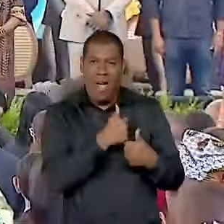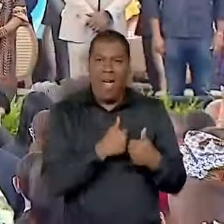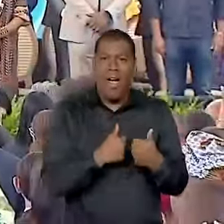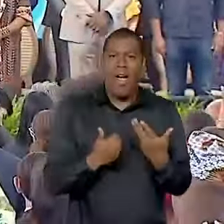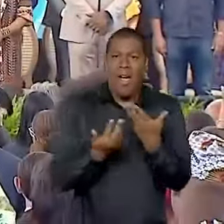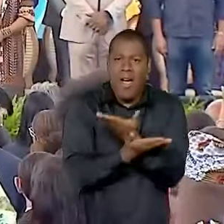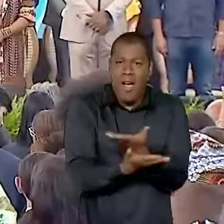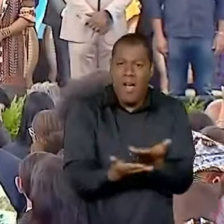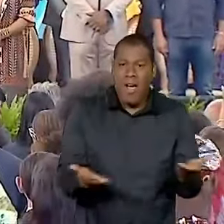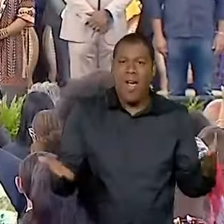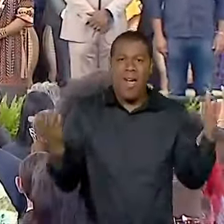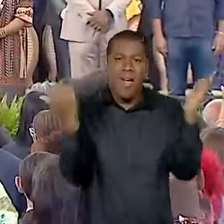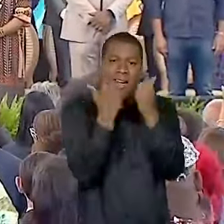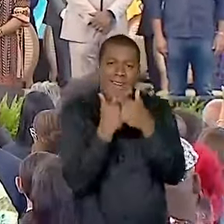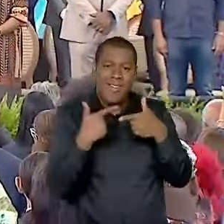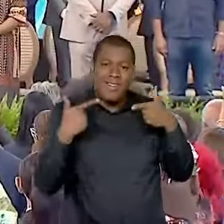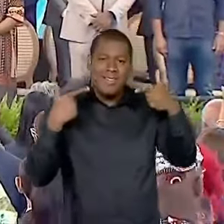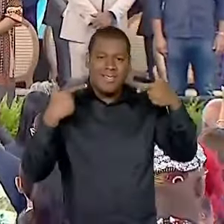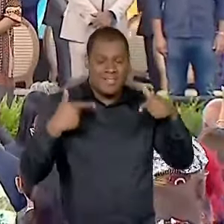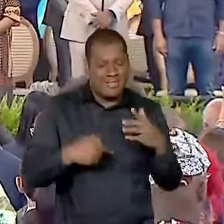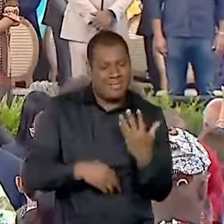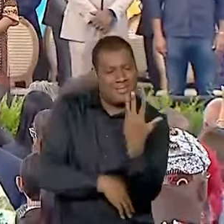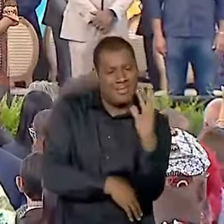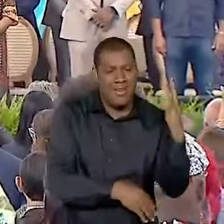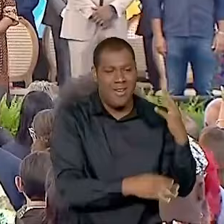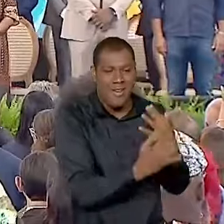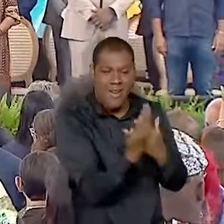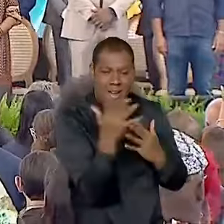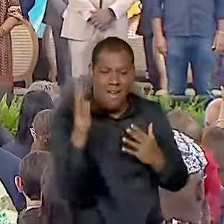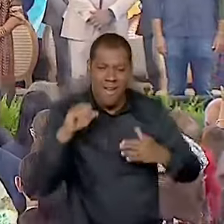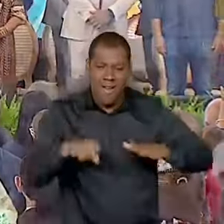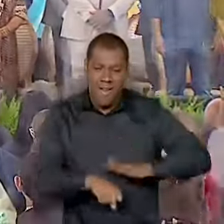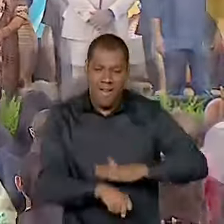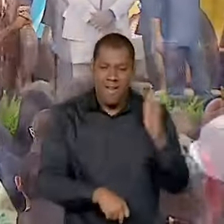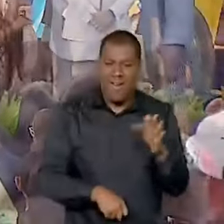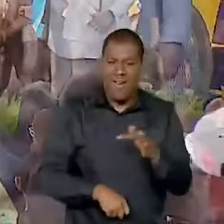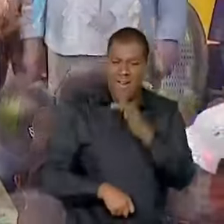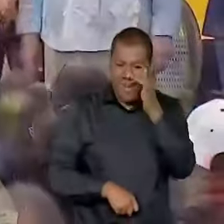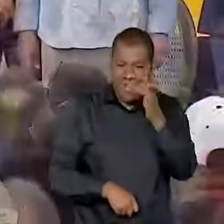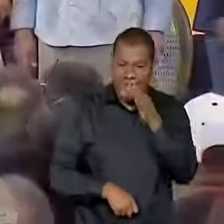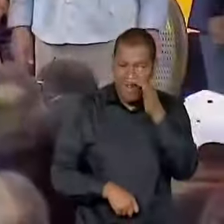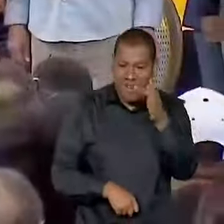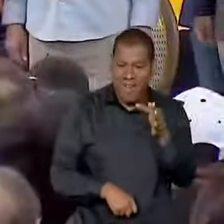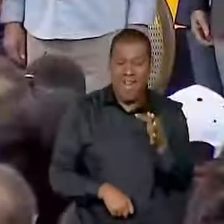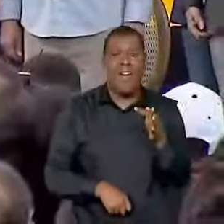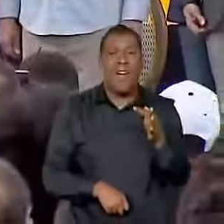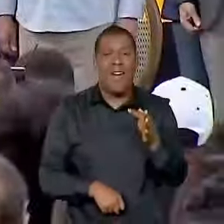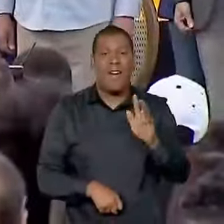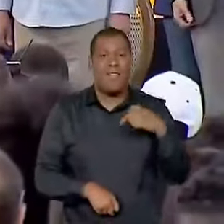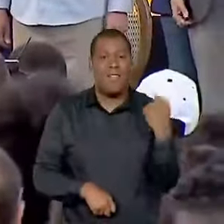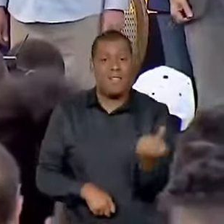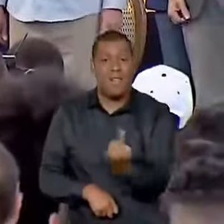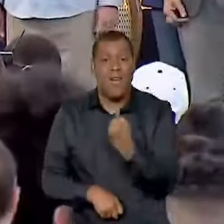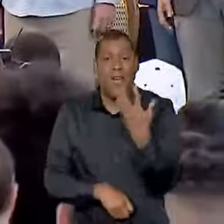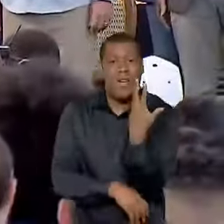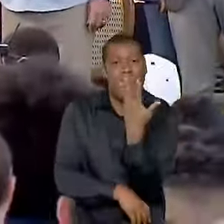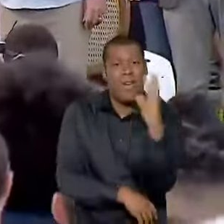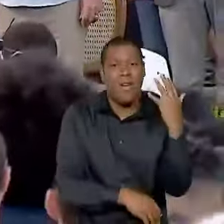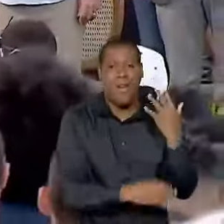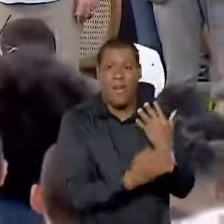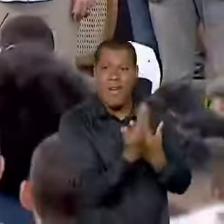garrida. Teus risonhos lindos campos têm mais flores,